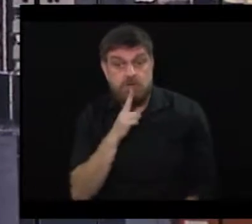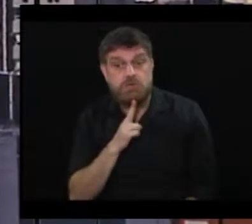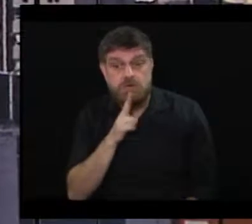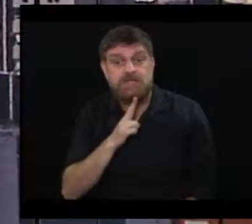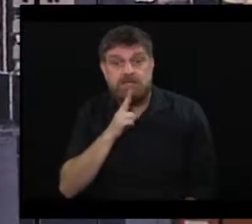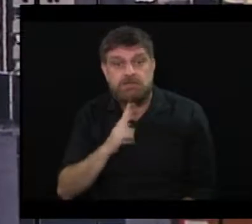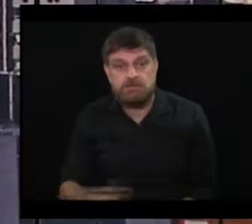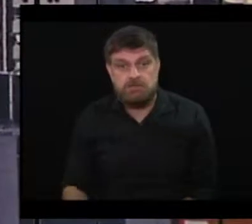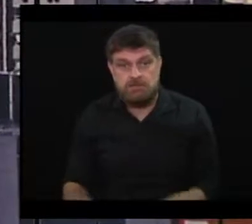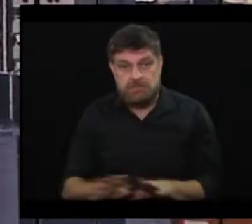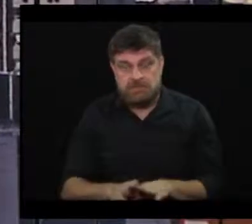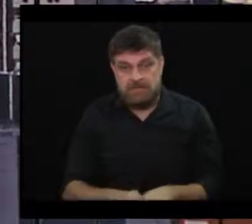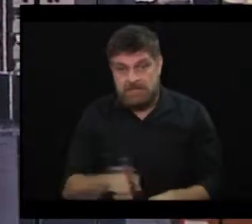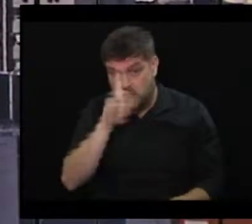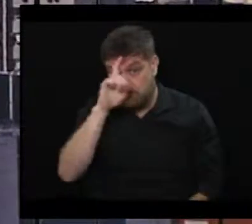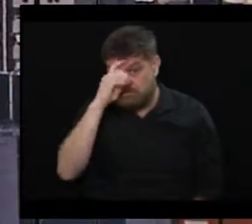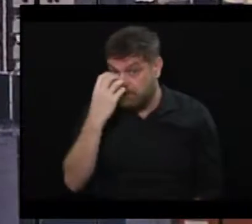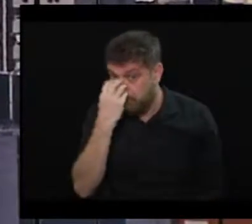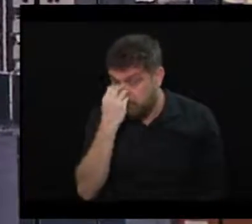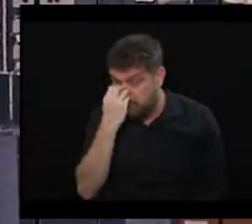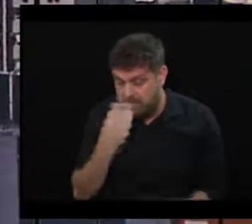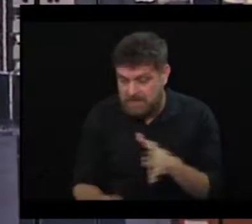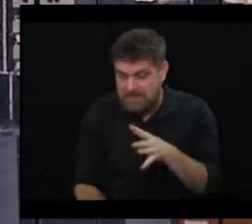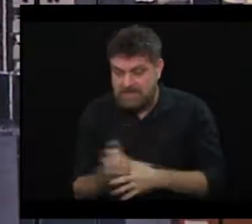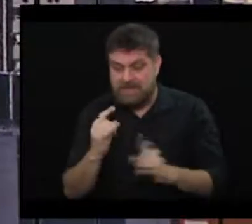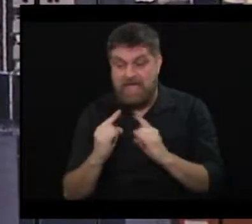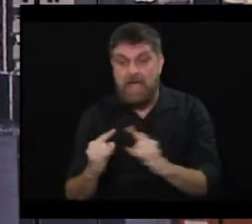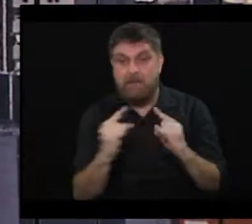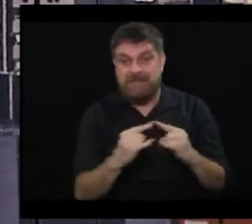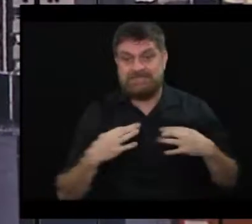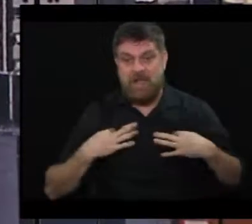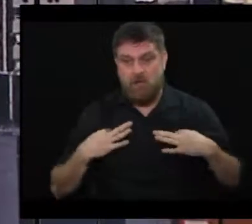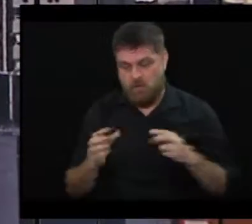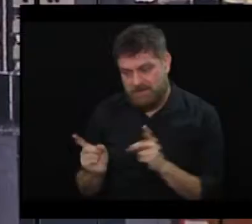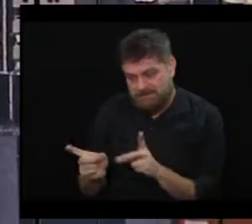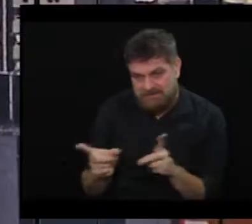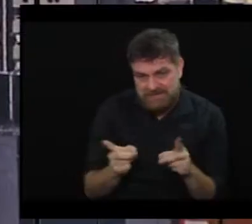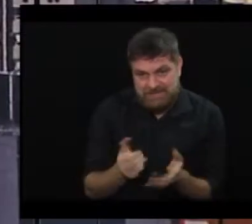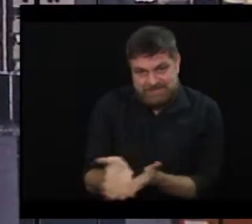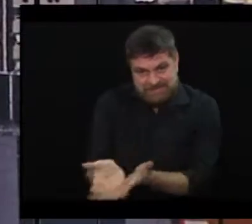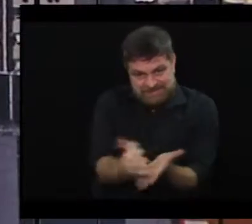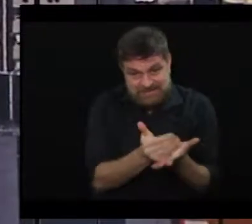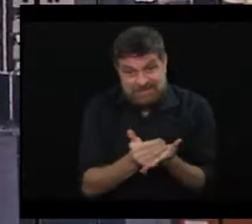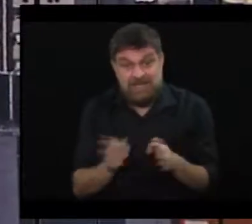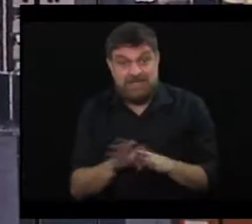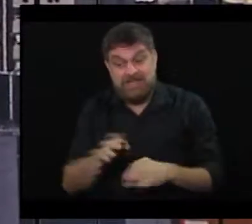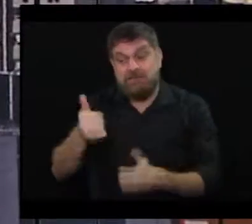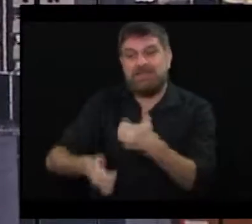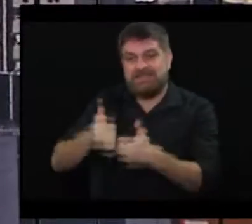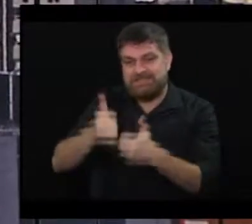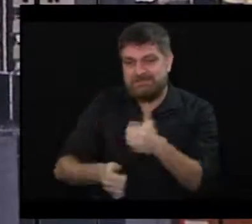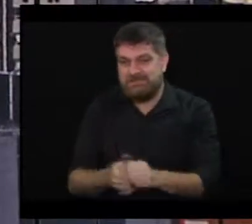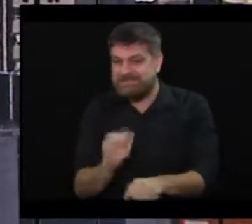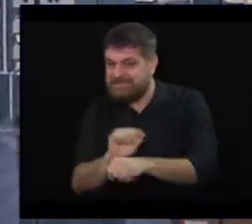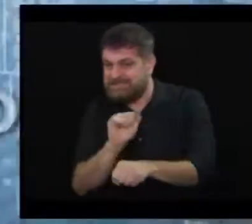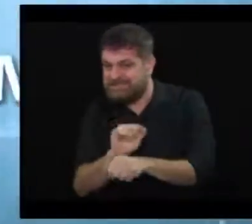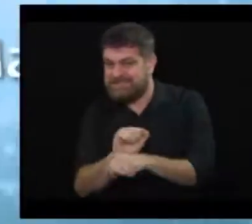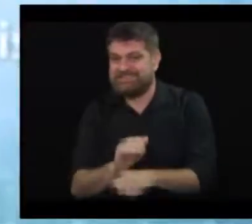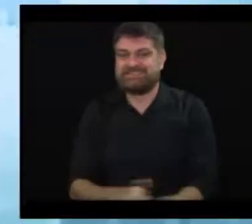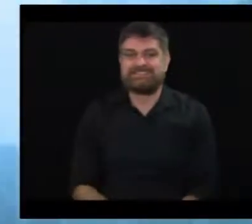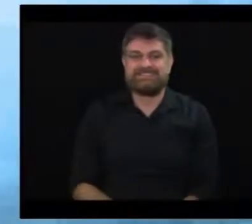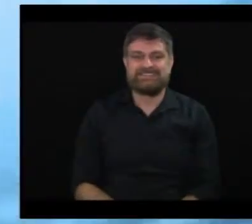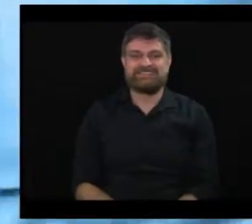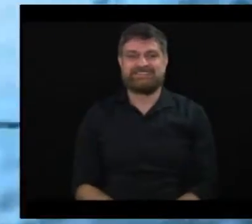Osseri. Hospitalhaços realiza a segunda edição do Mega Bazar. E as informações do esporte, não saia daí.